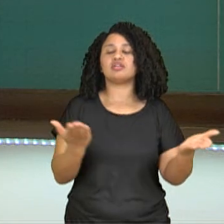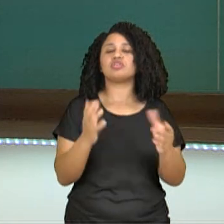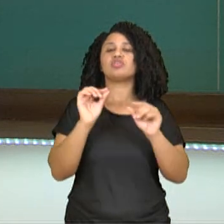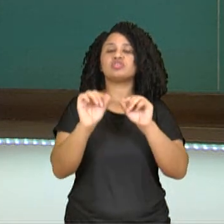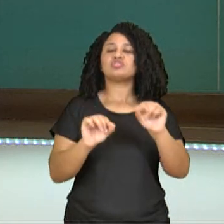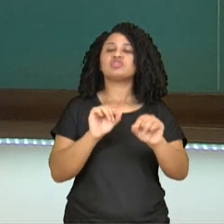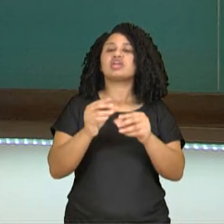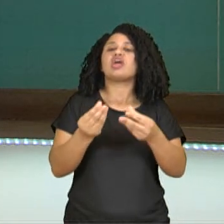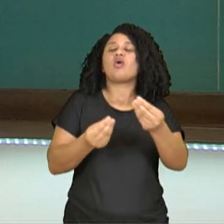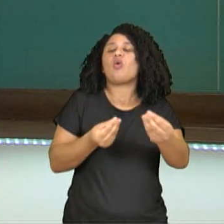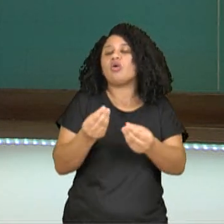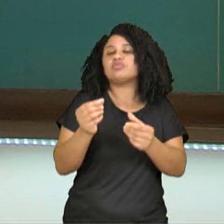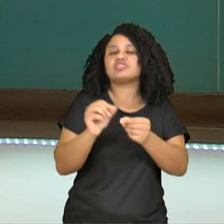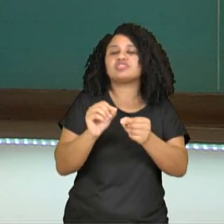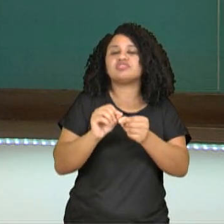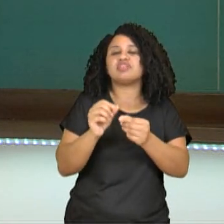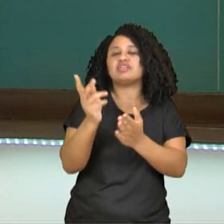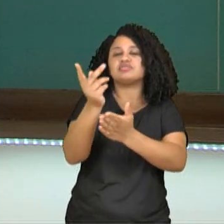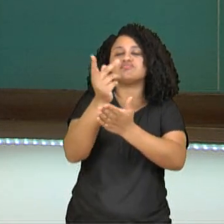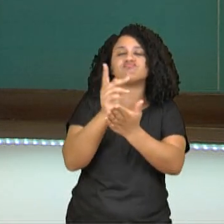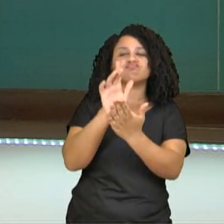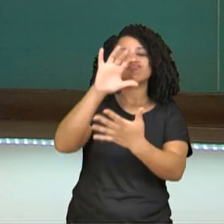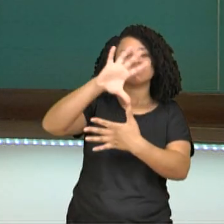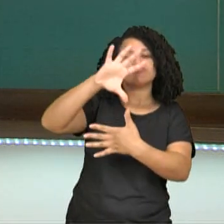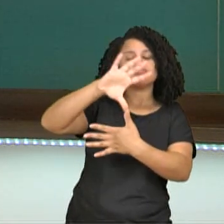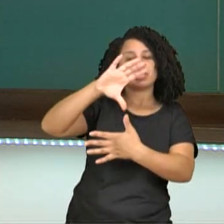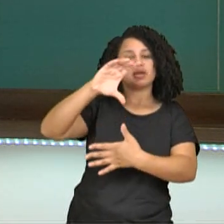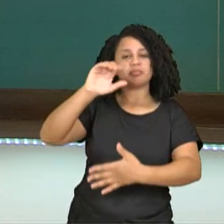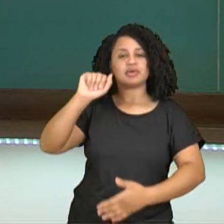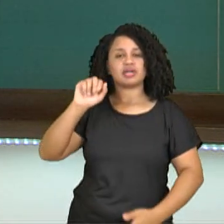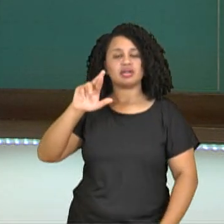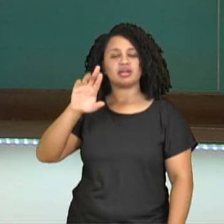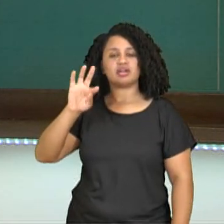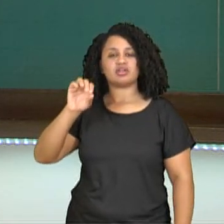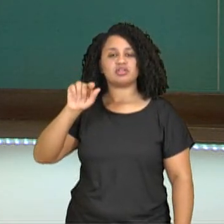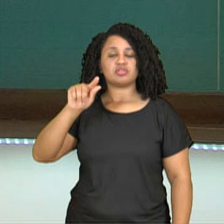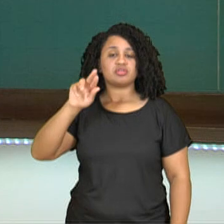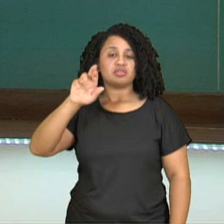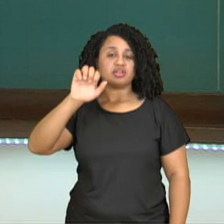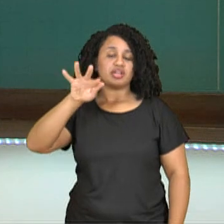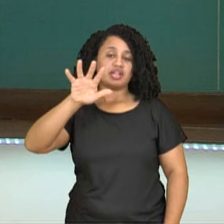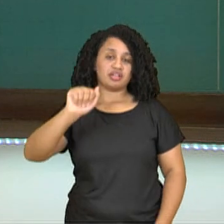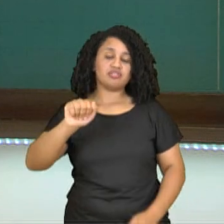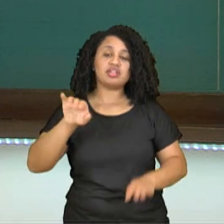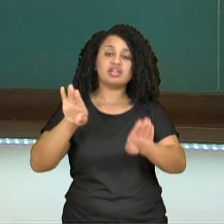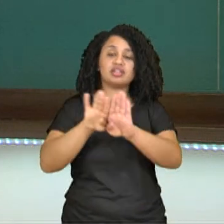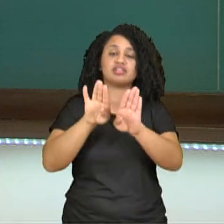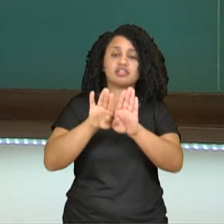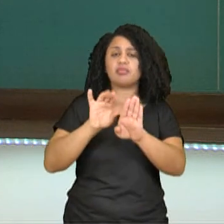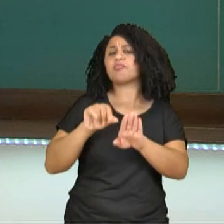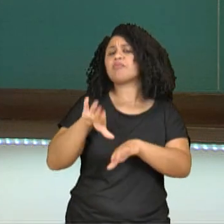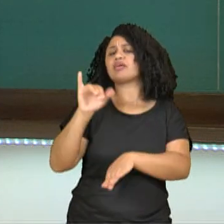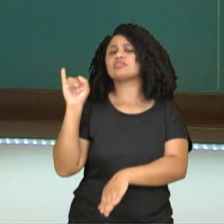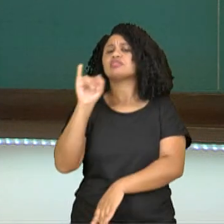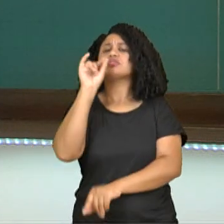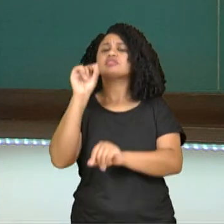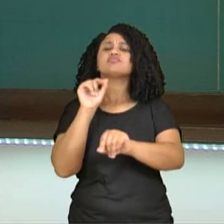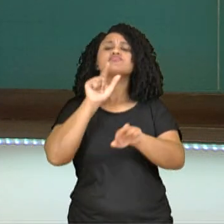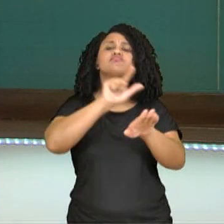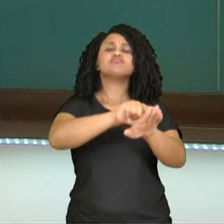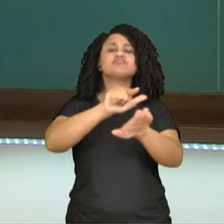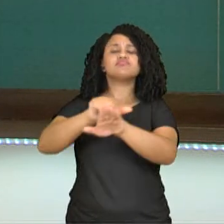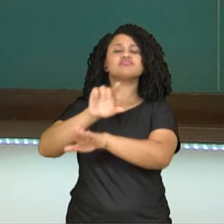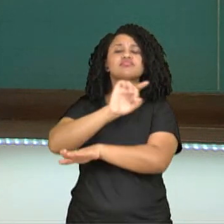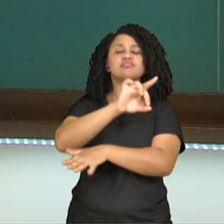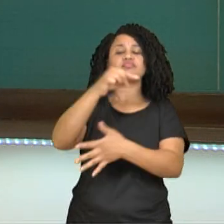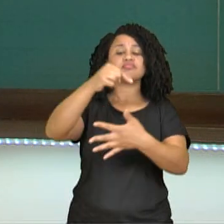os elementos que constituem os mapas. E o mais importante, qual é a função desses diferentes elementos em um mapa? Para que